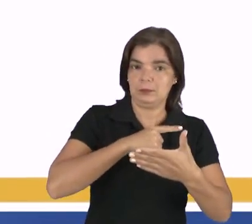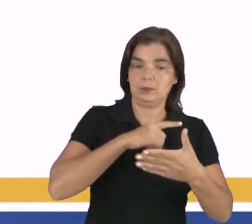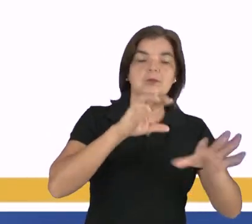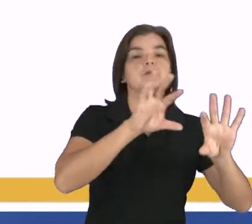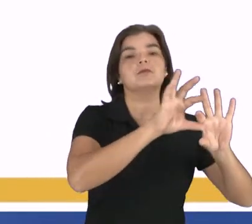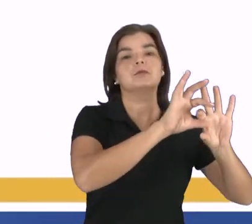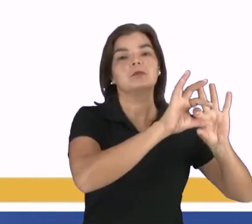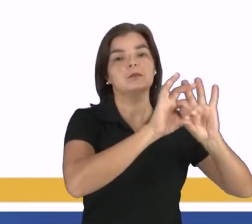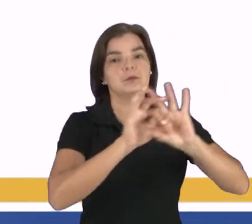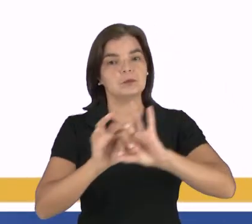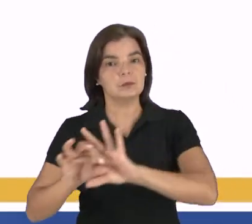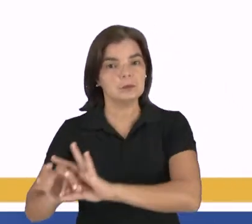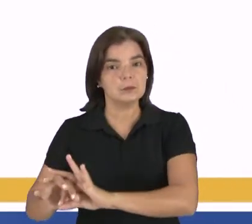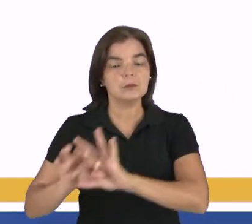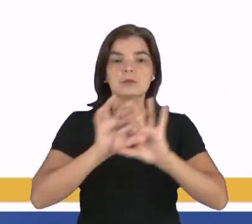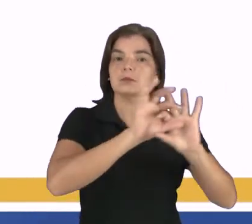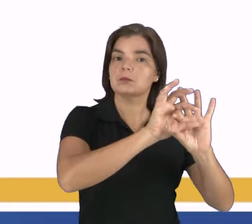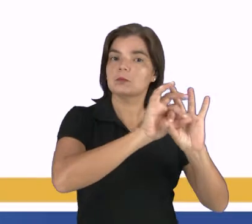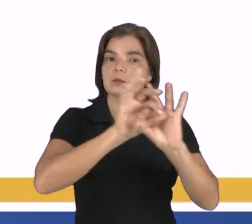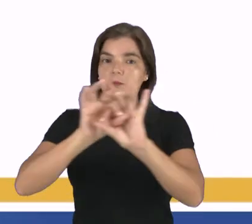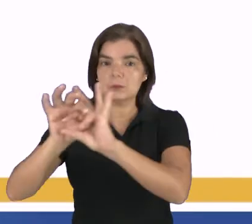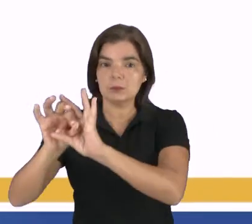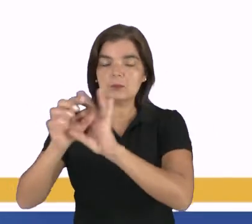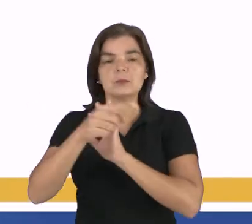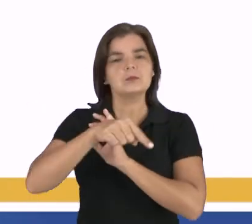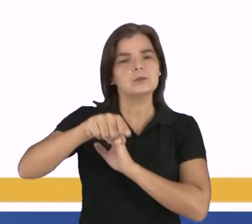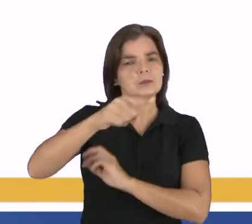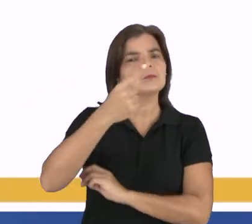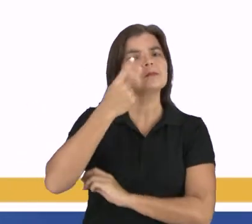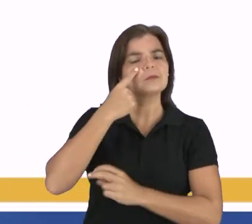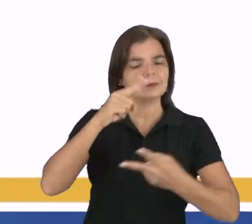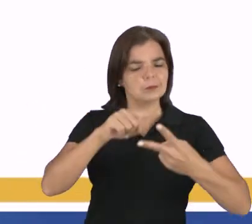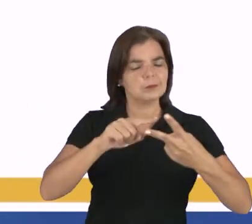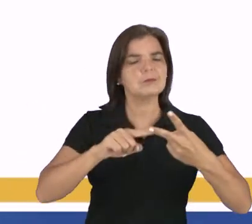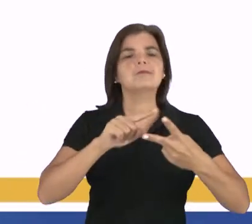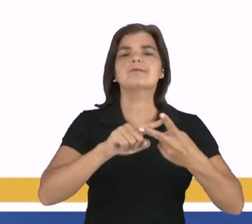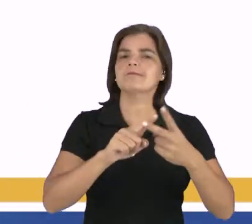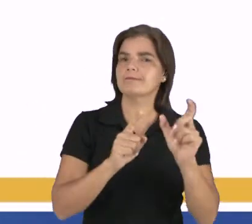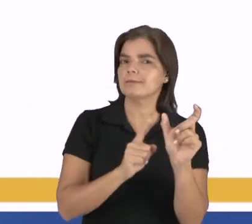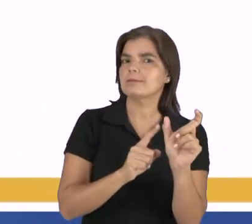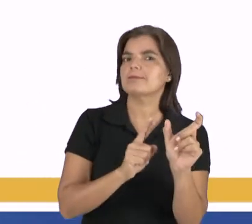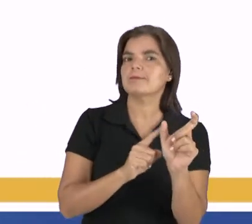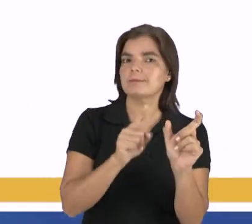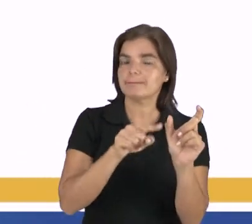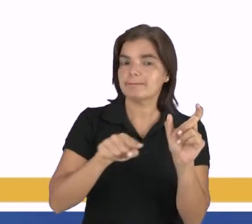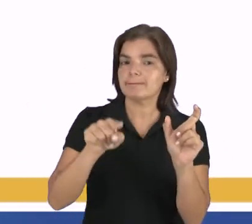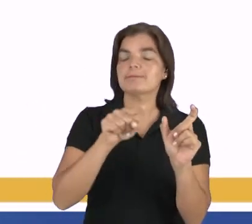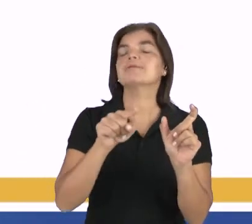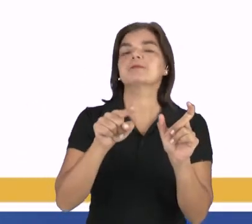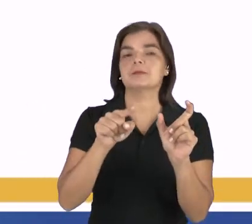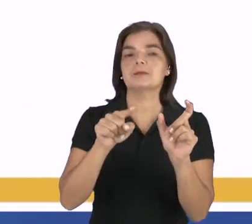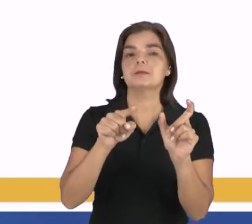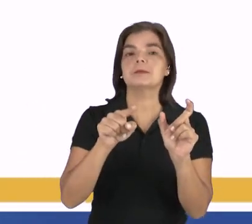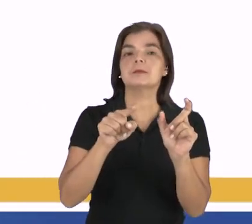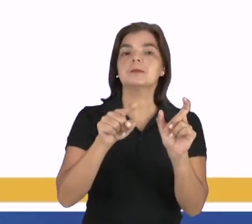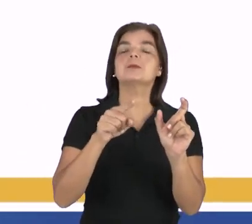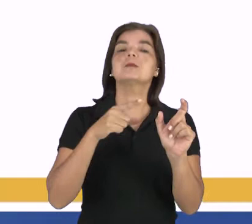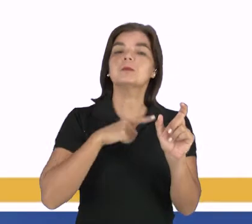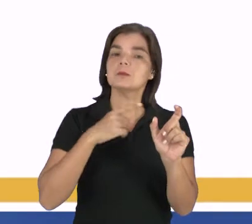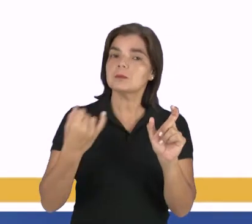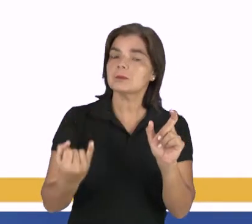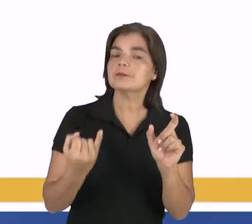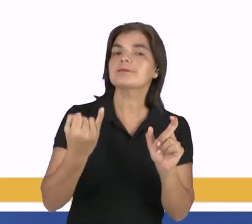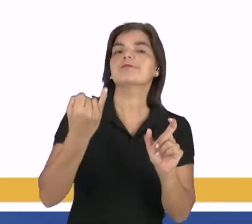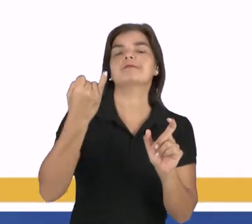e coerência. Certamente você já ouviu falar dessa duplinha aí, né? Essas duas ações que